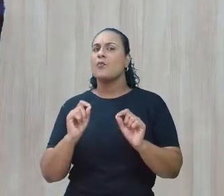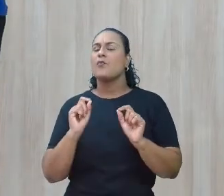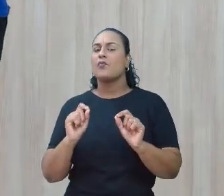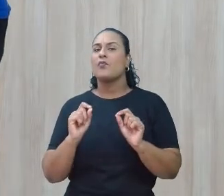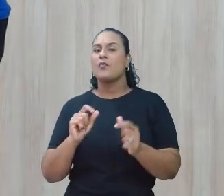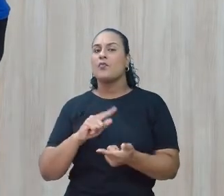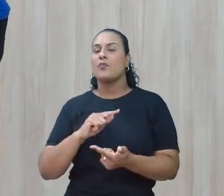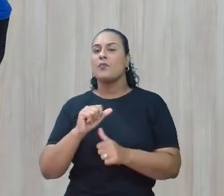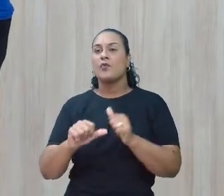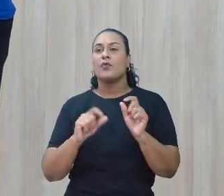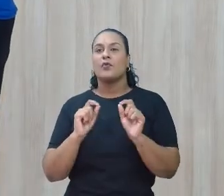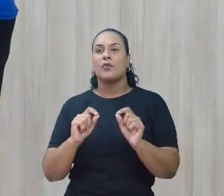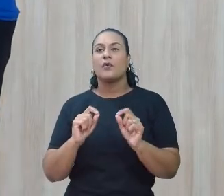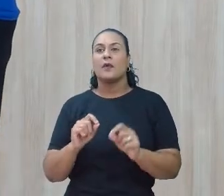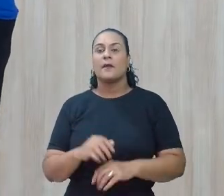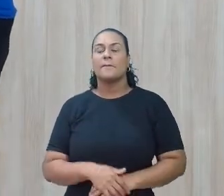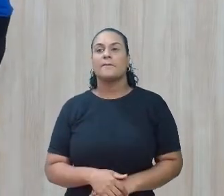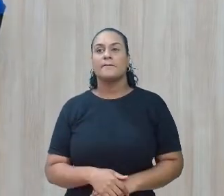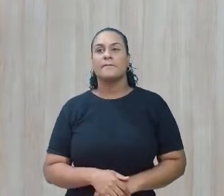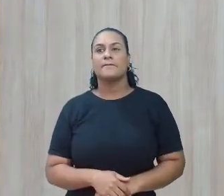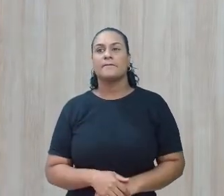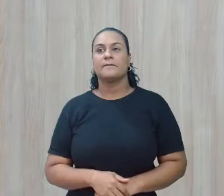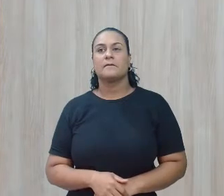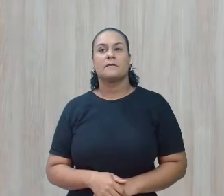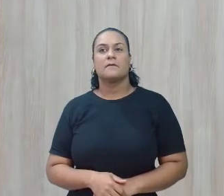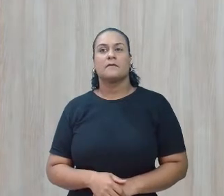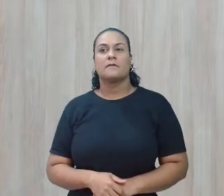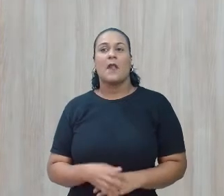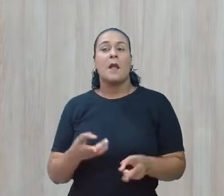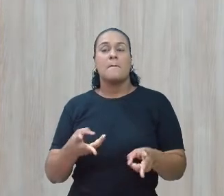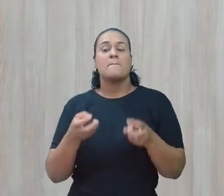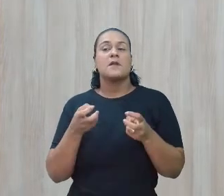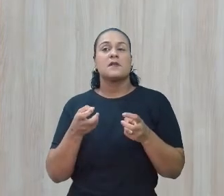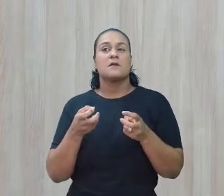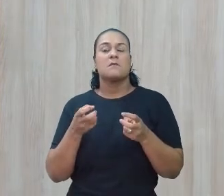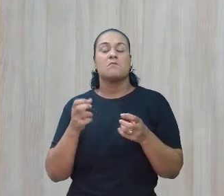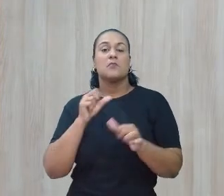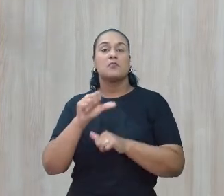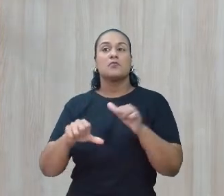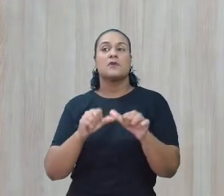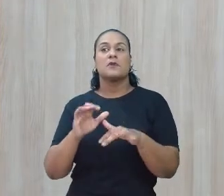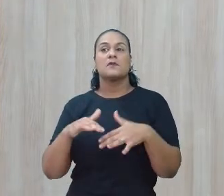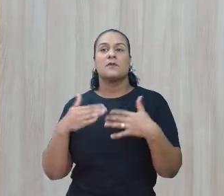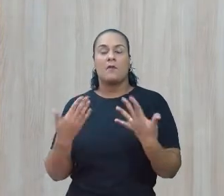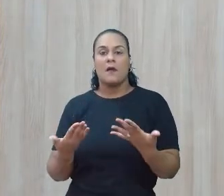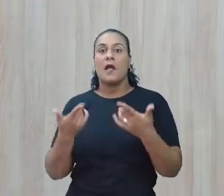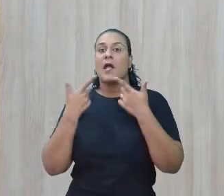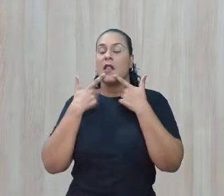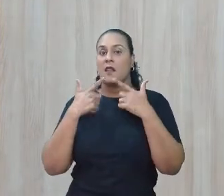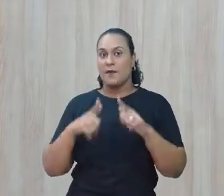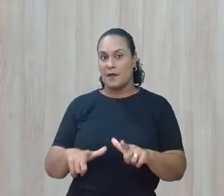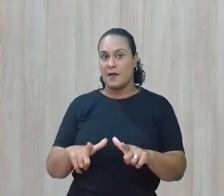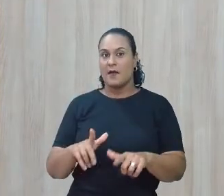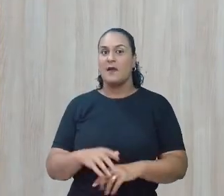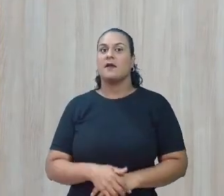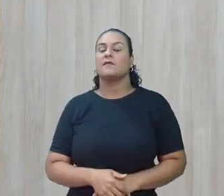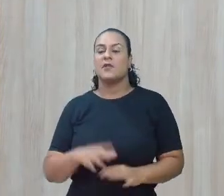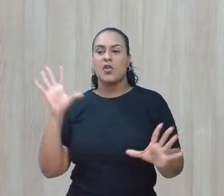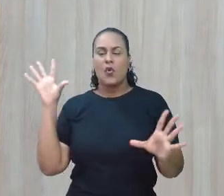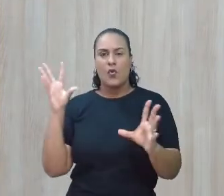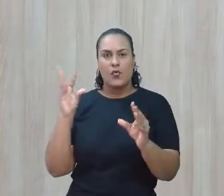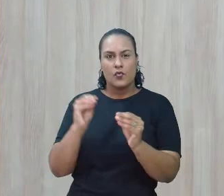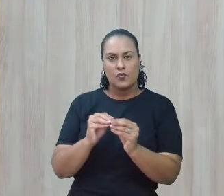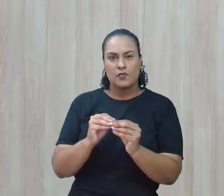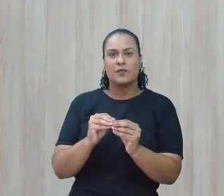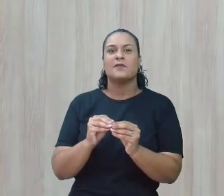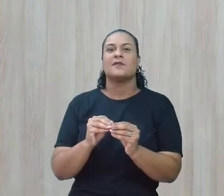né? E aí, o que a gente pode notar de mudança? Essa questão da linguagem, a questão da síntese, a questão